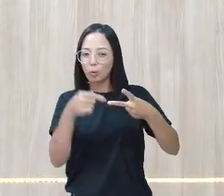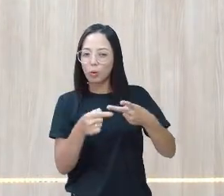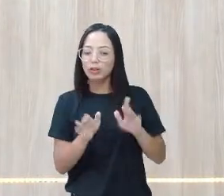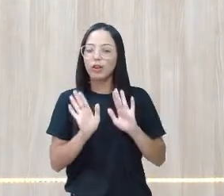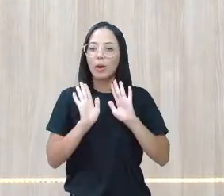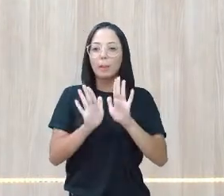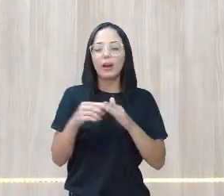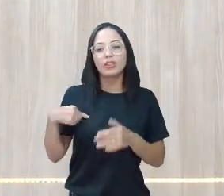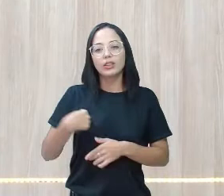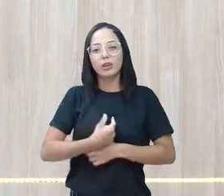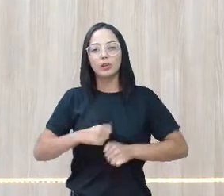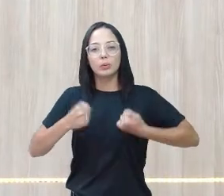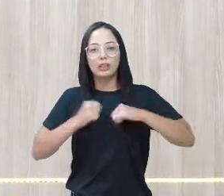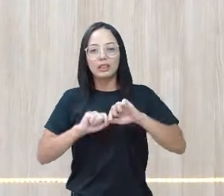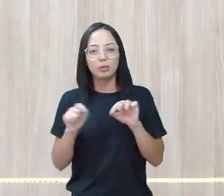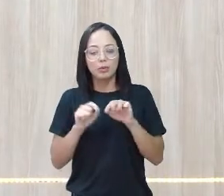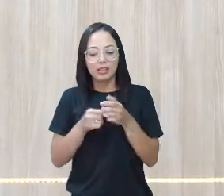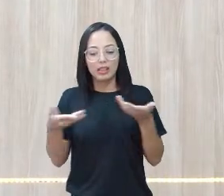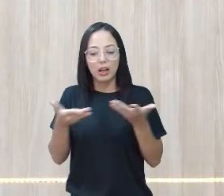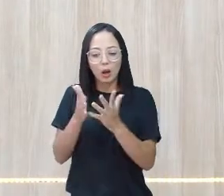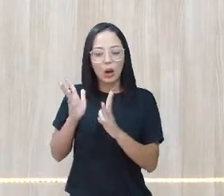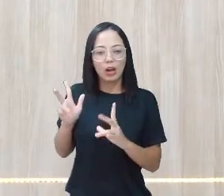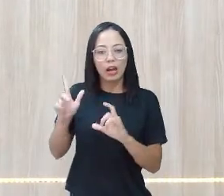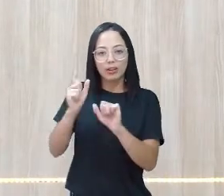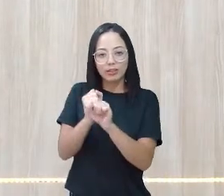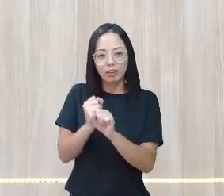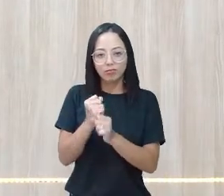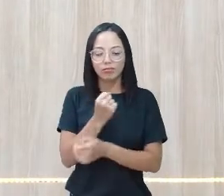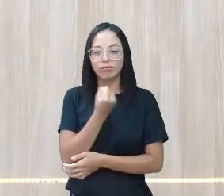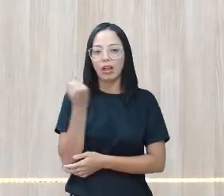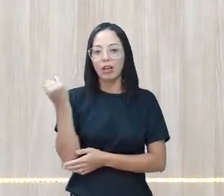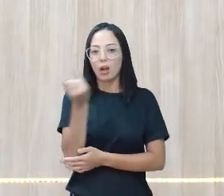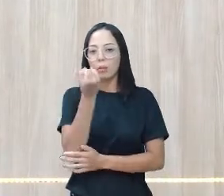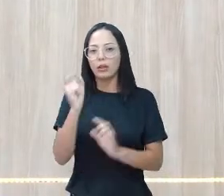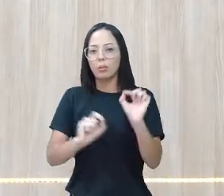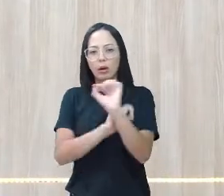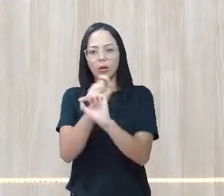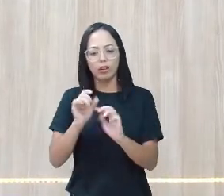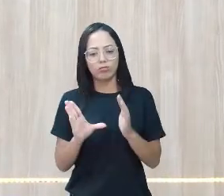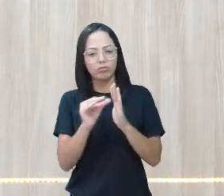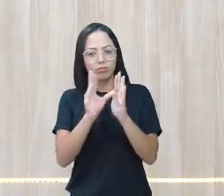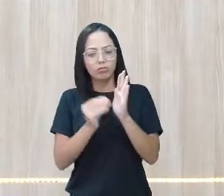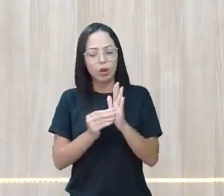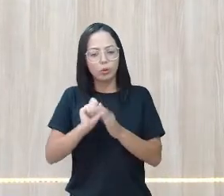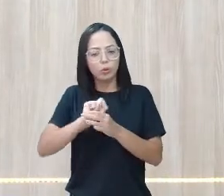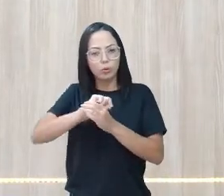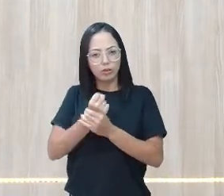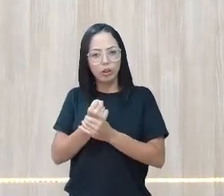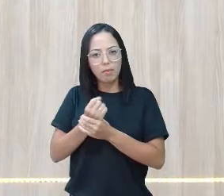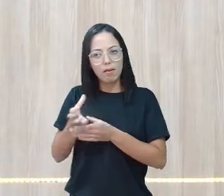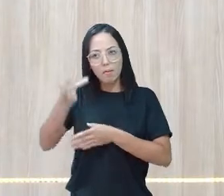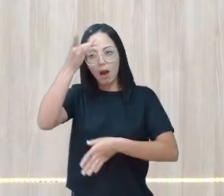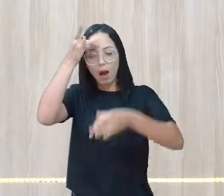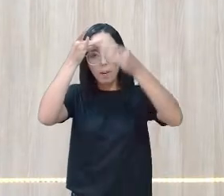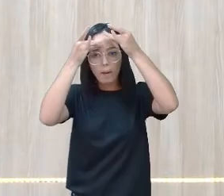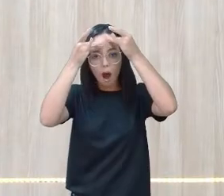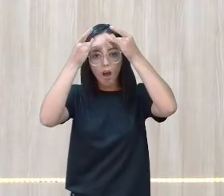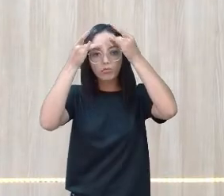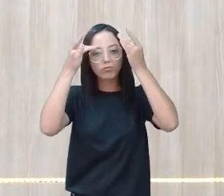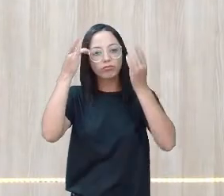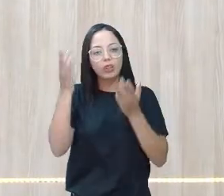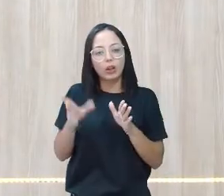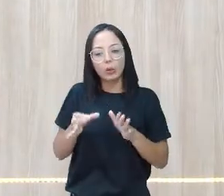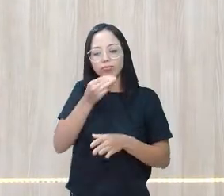gente precisa fazer essa revisão. Isso é importante para que o conteúdo se consolide, né, aqui dentro da